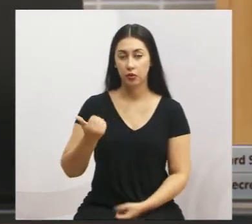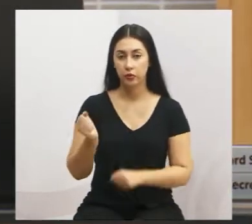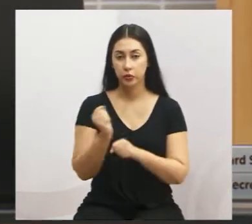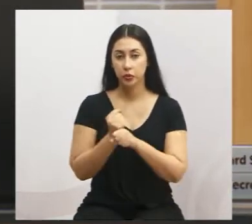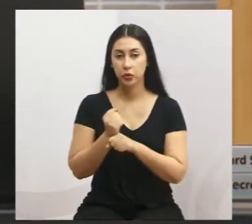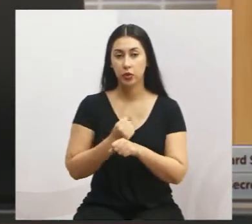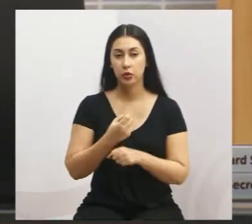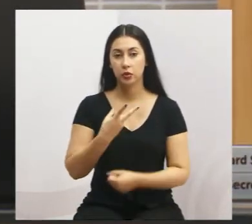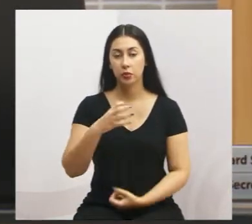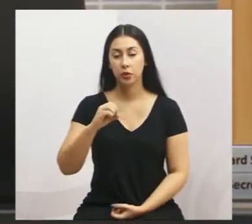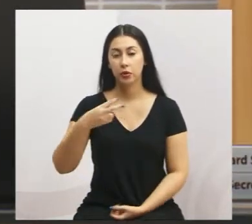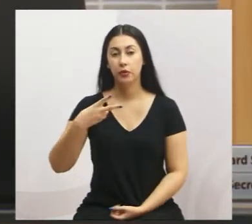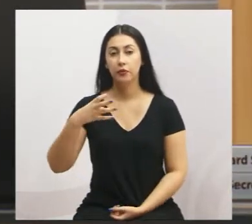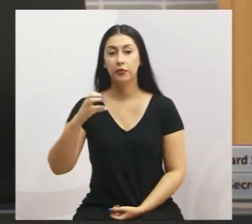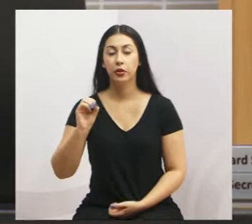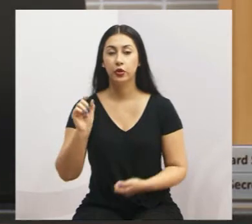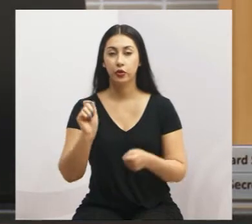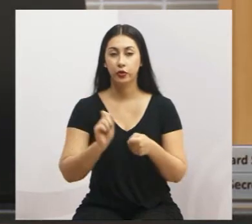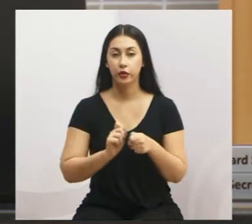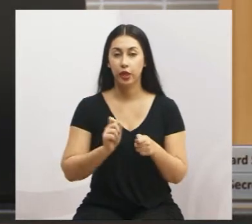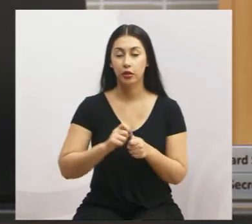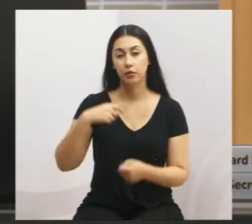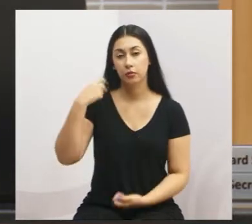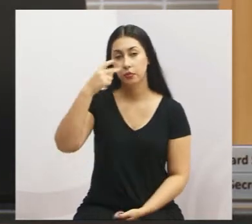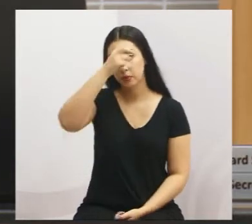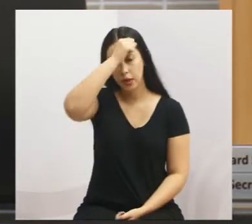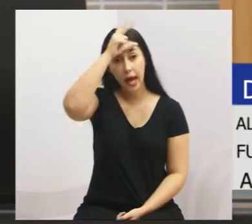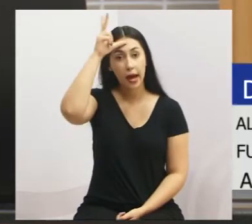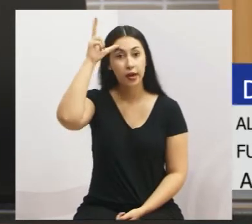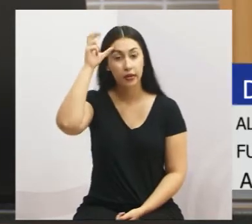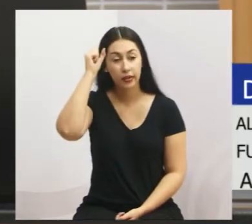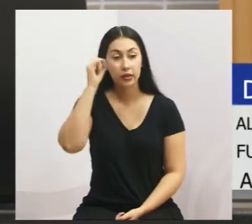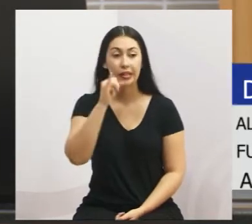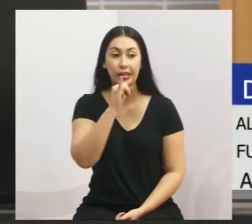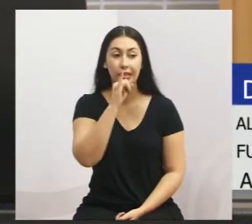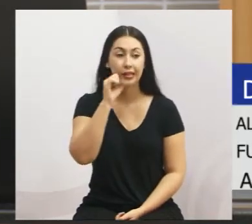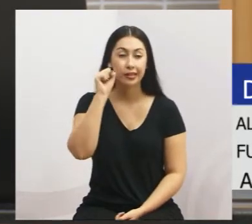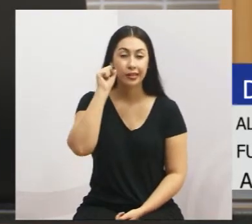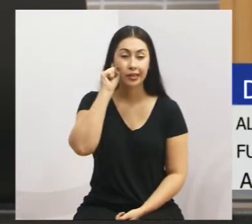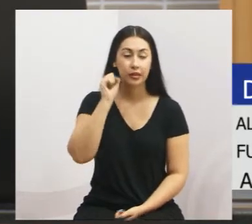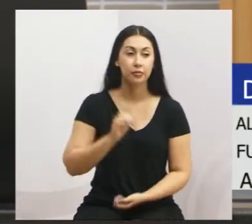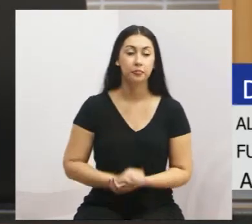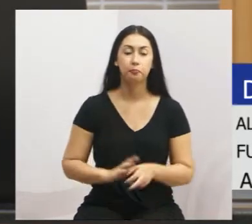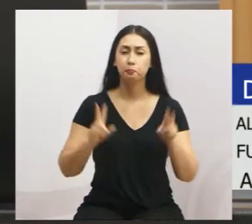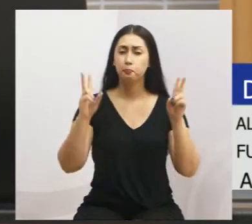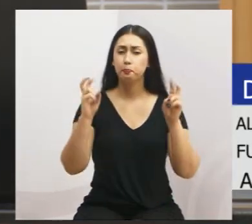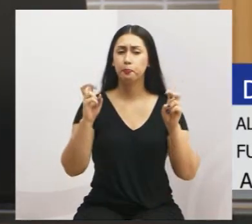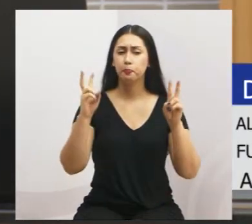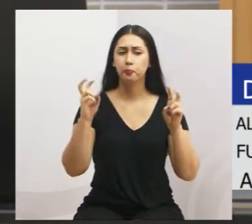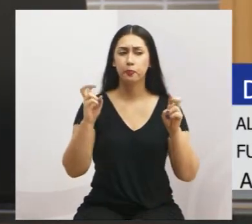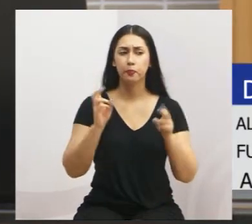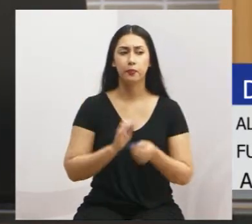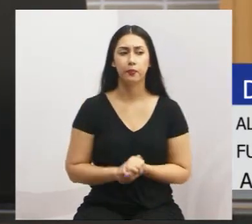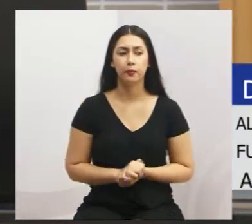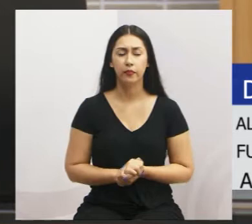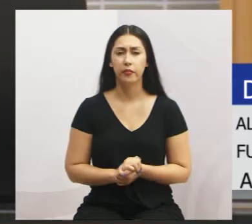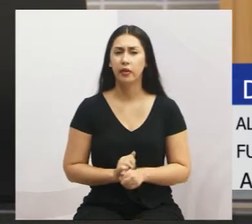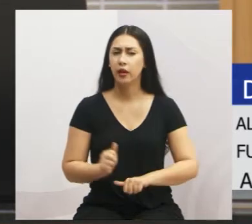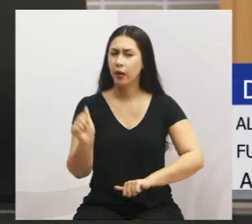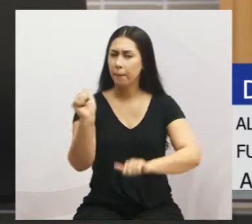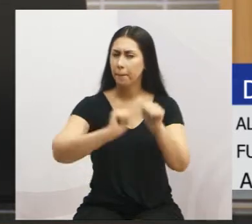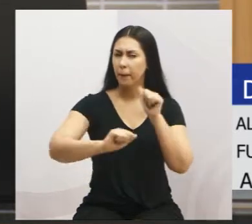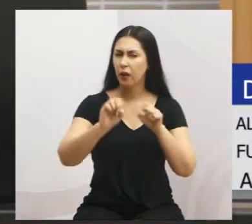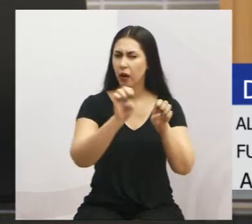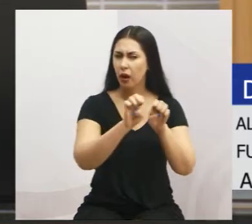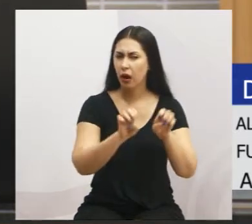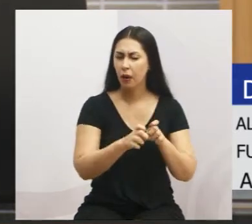011-2020. Autoria, Prefeito Municipal Isaías José de Santana. Assunto, altera a estrutura